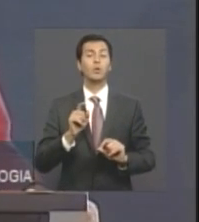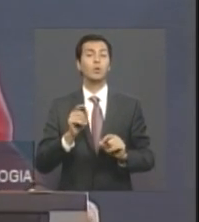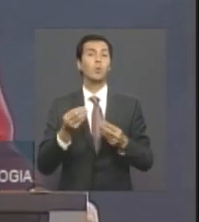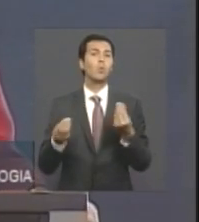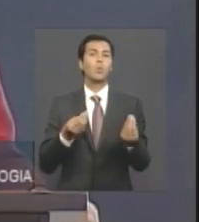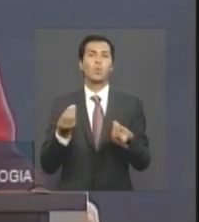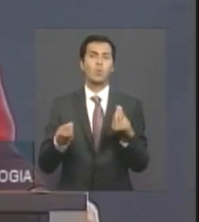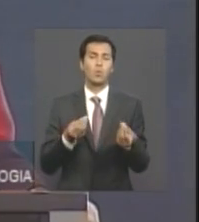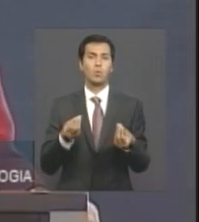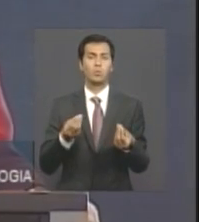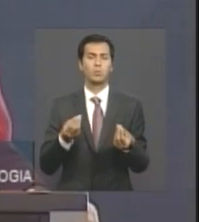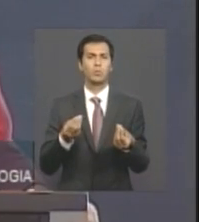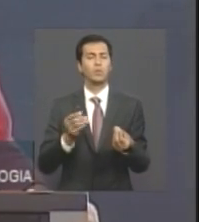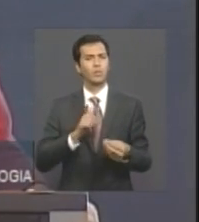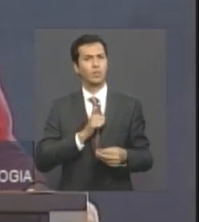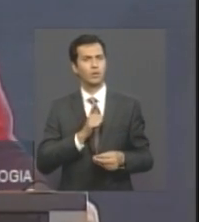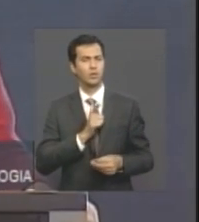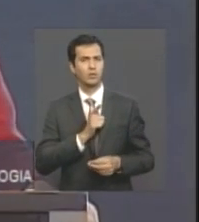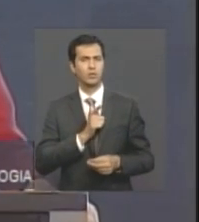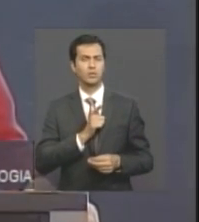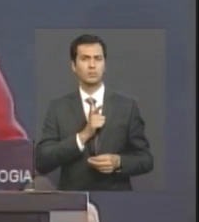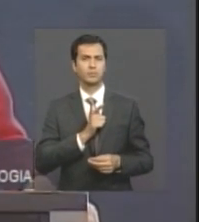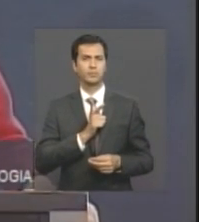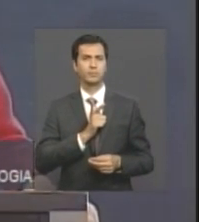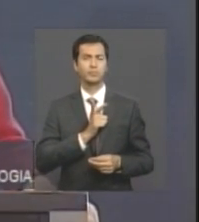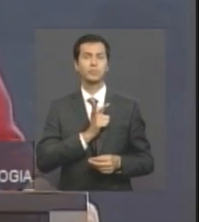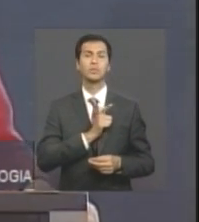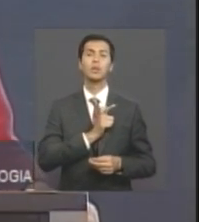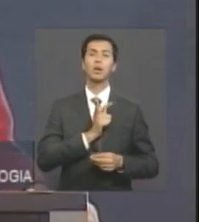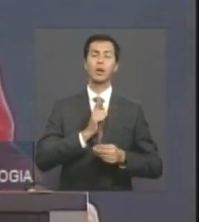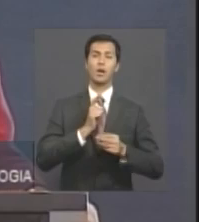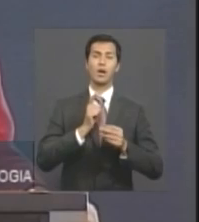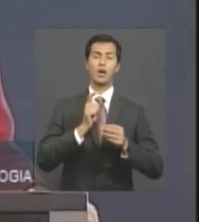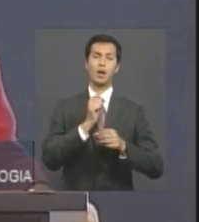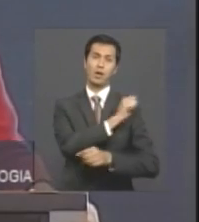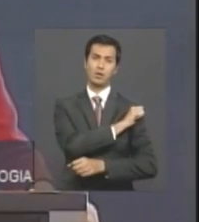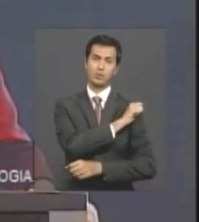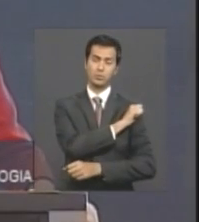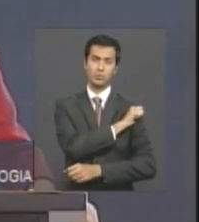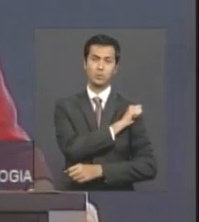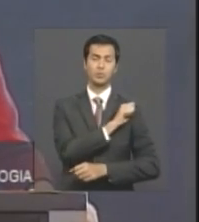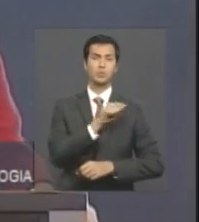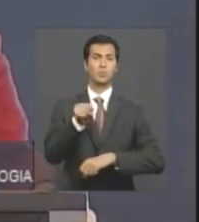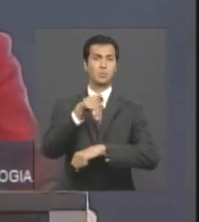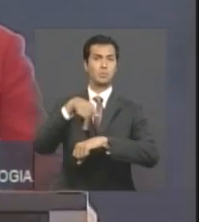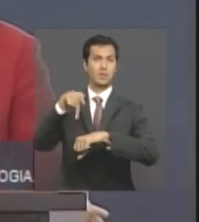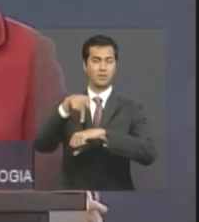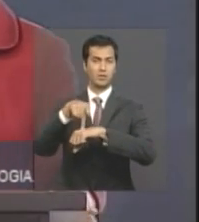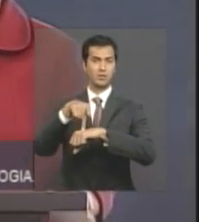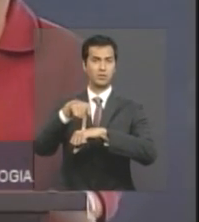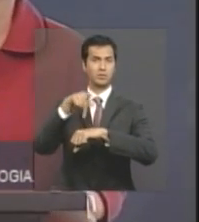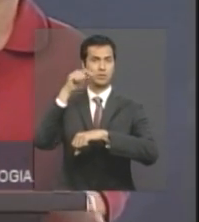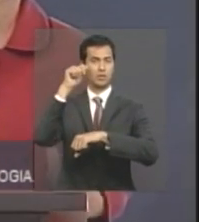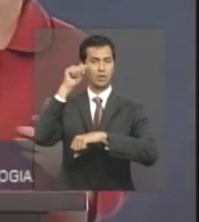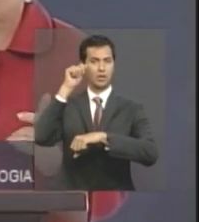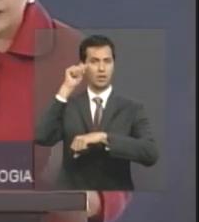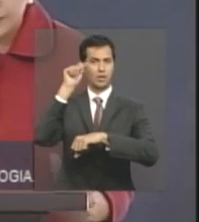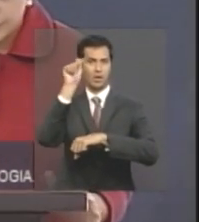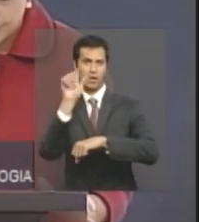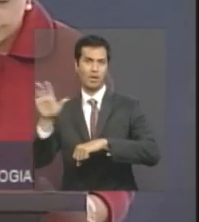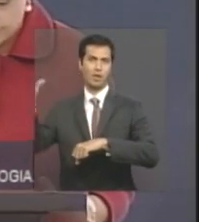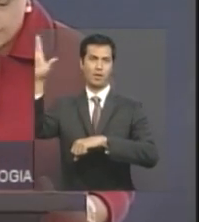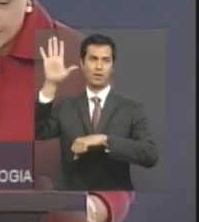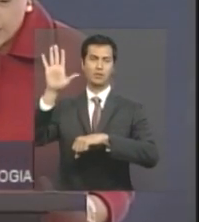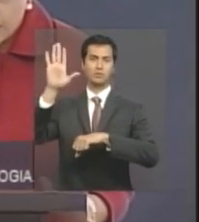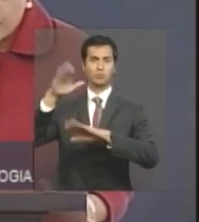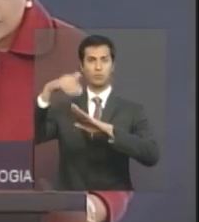como é desproporcional a presença de alunos de origem de países asiáticos vis-à-vis ao